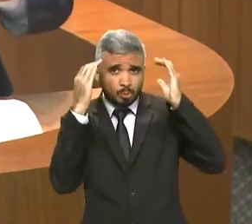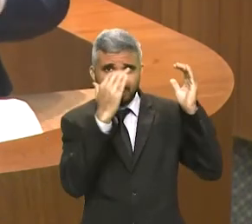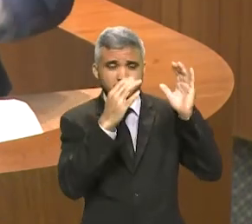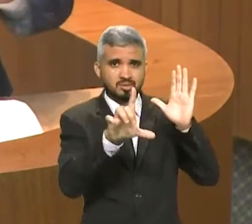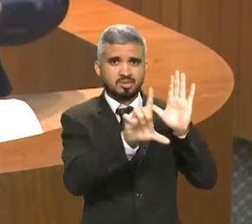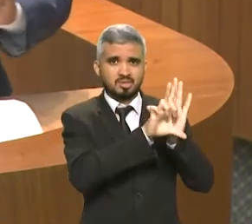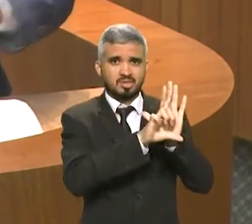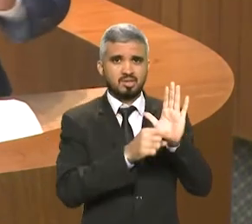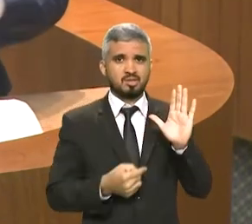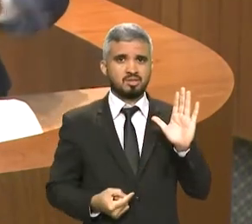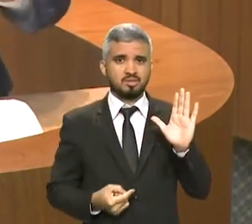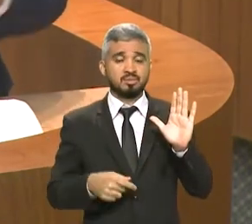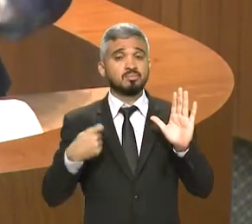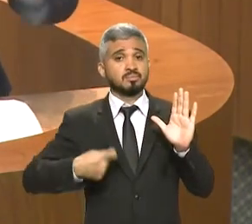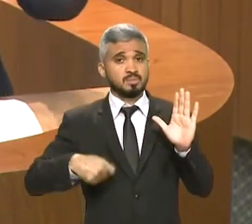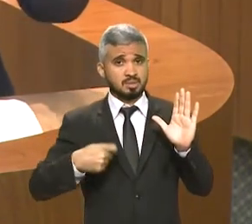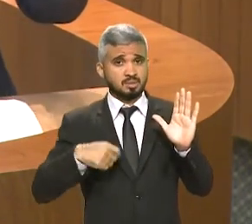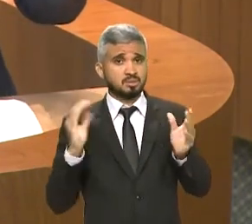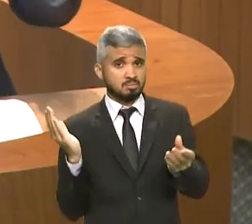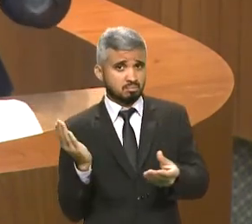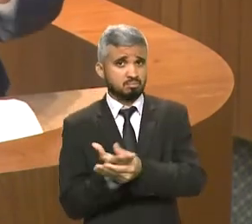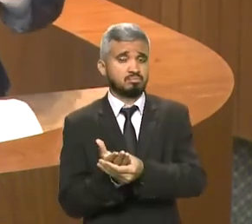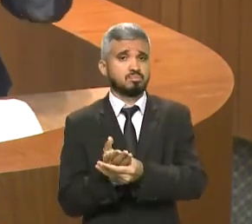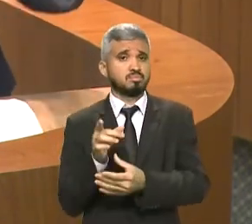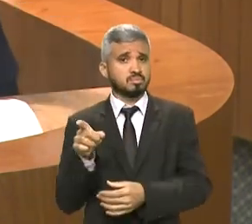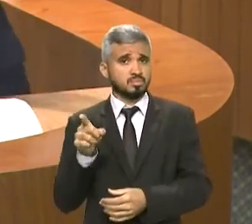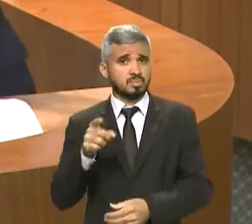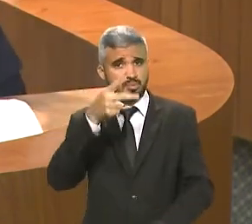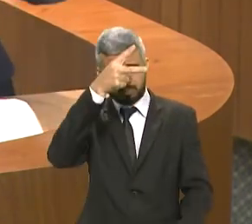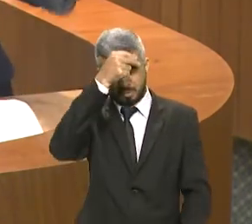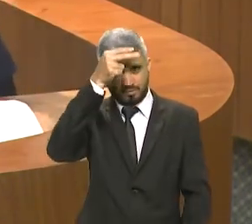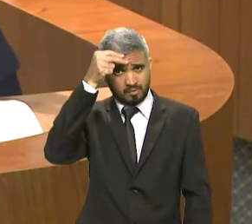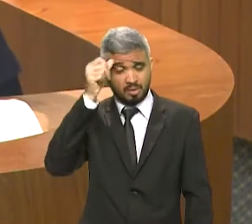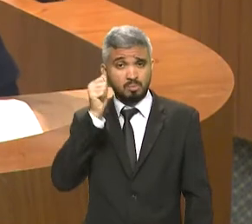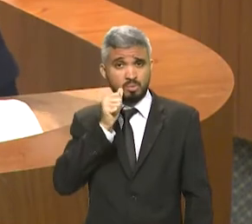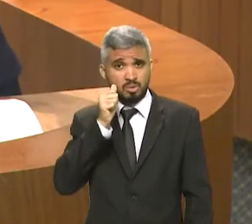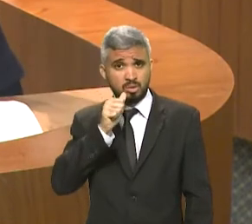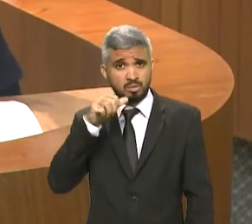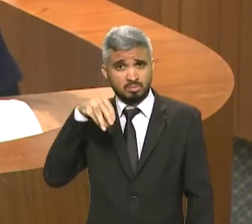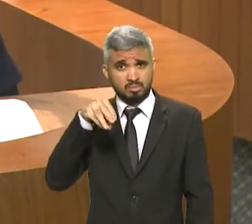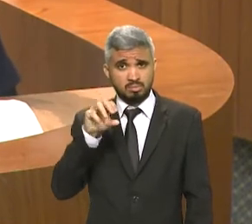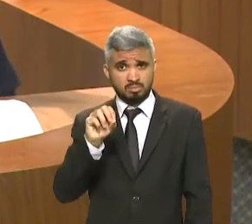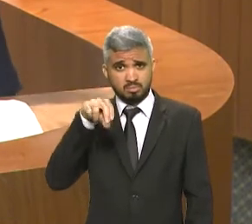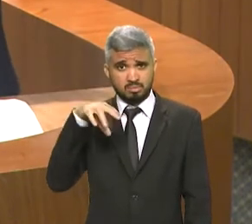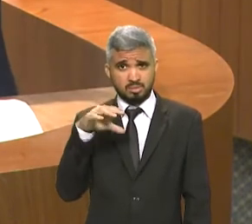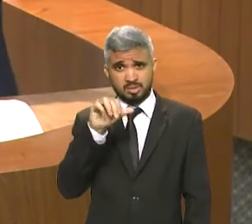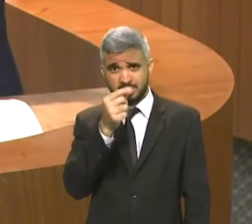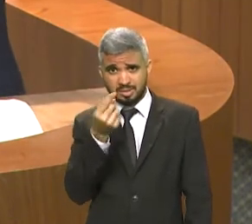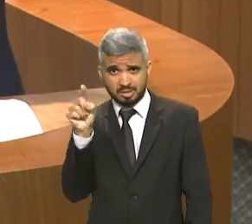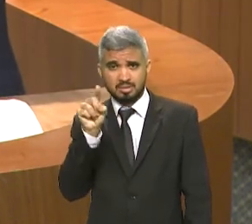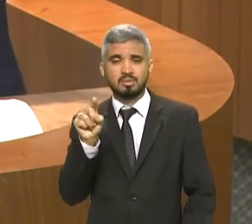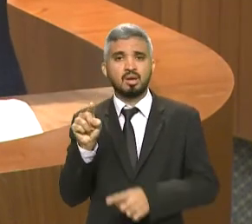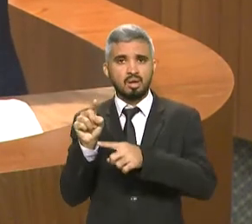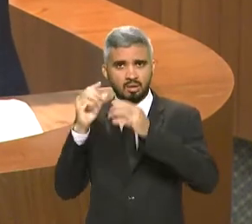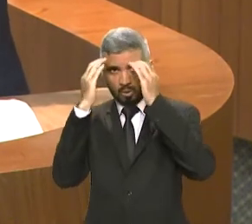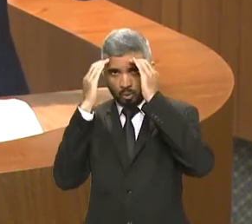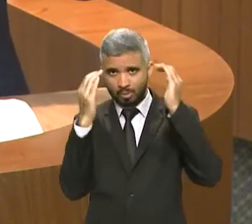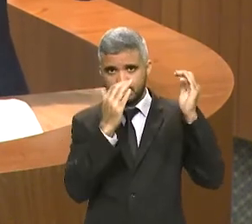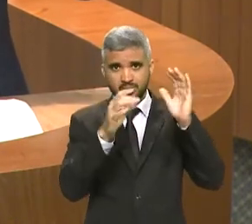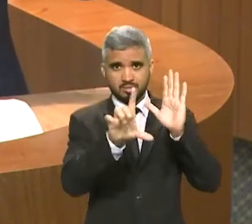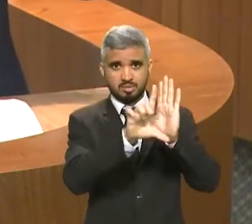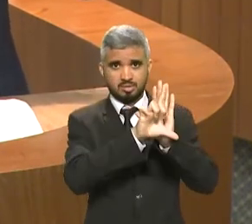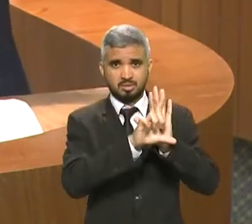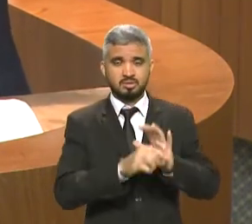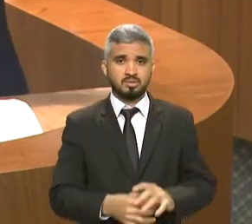o prefeito a cumprir a lei, a prefeita de Monção a cumprir a lei. E segundo, solicitei informações da folha de pagamento. É